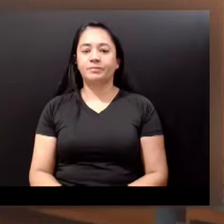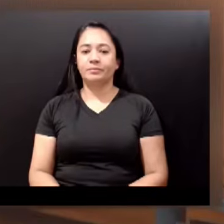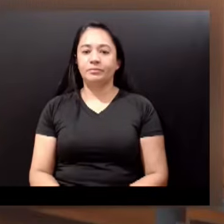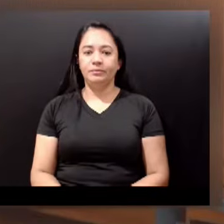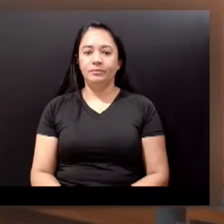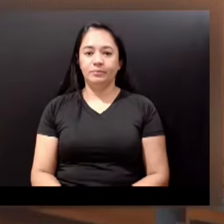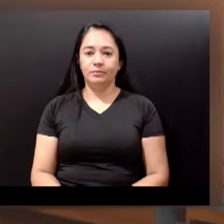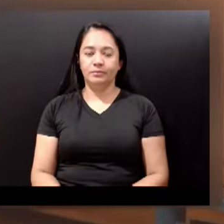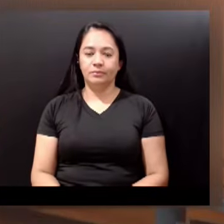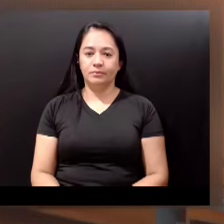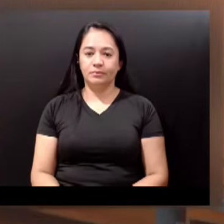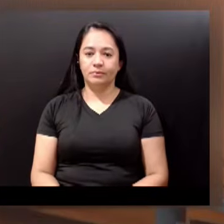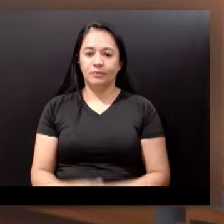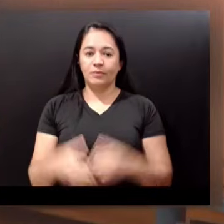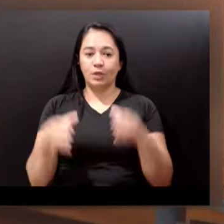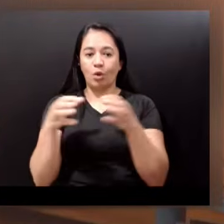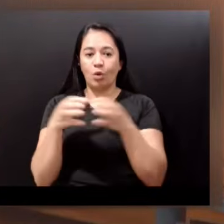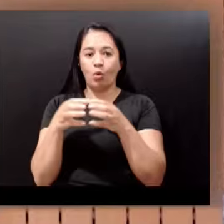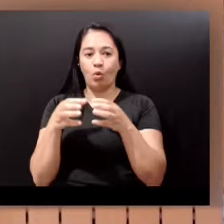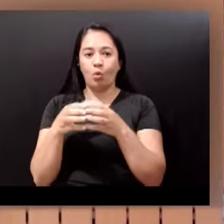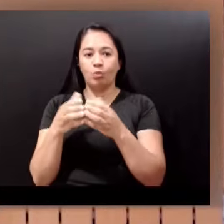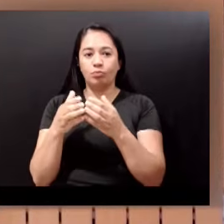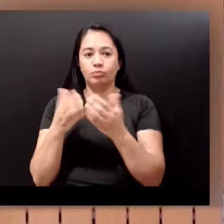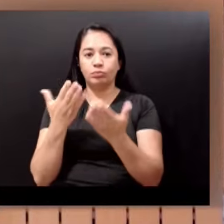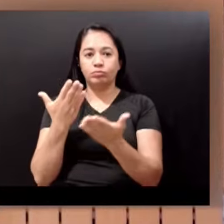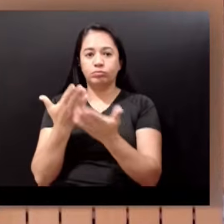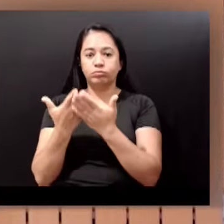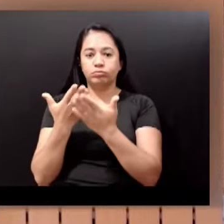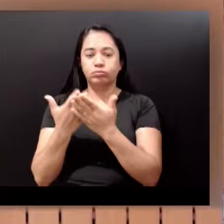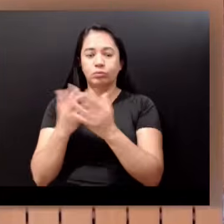Comissão Permanente de Meio Ambiente convidou 2